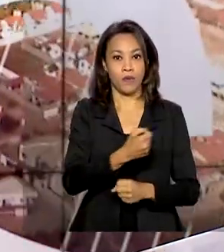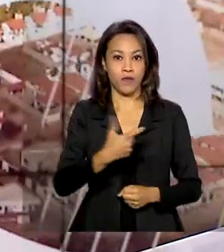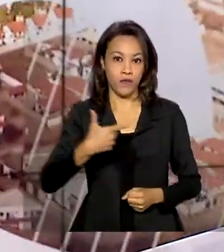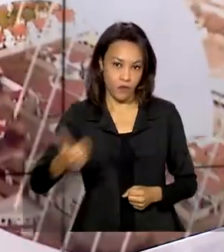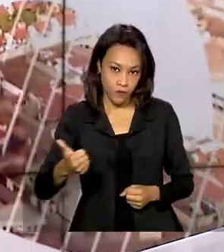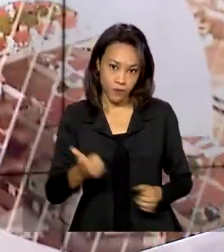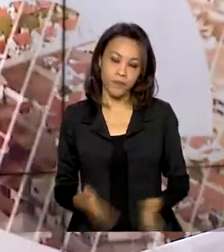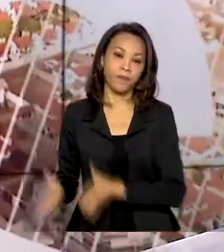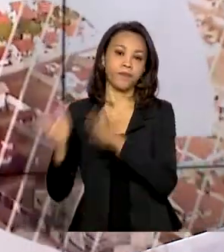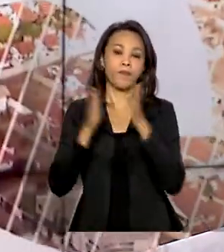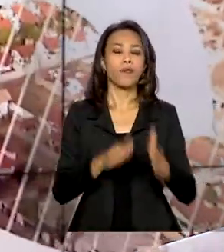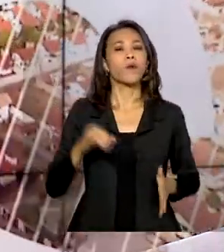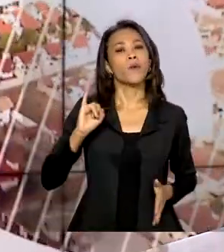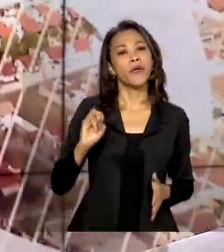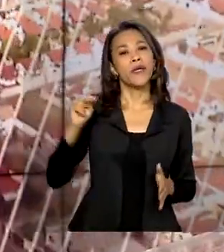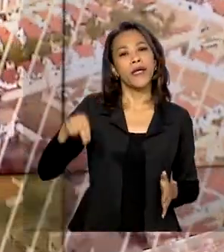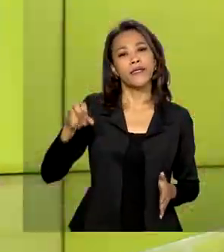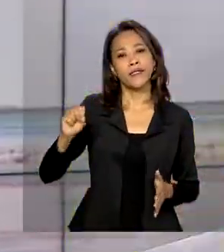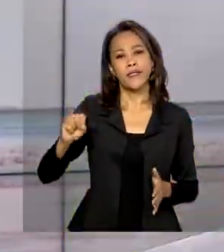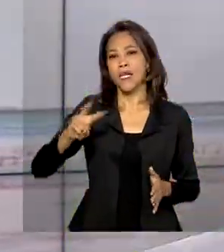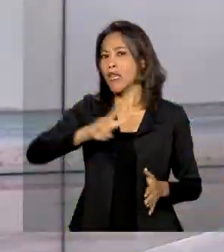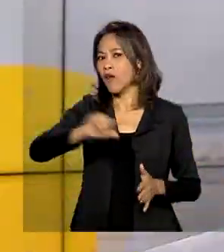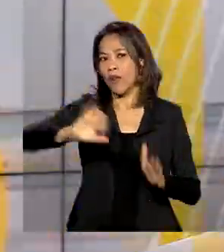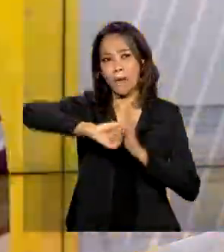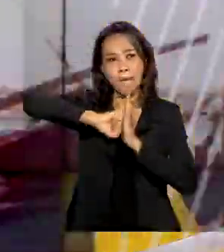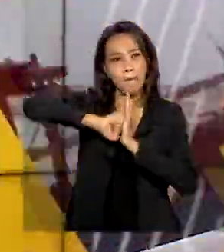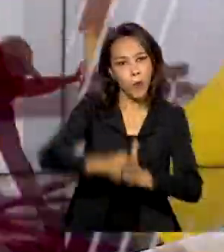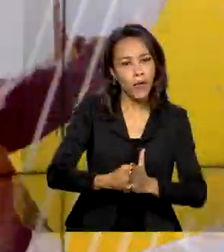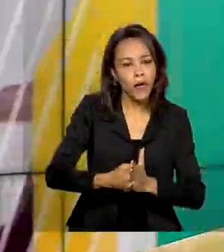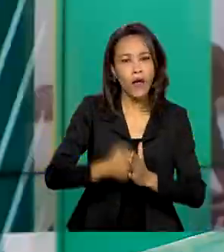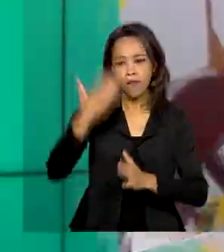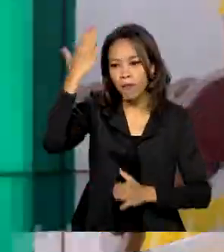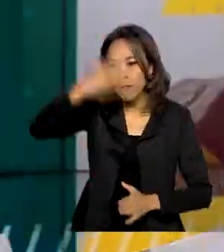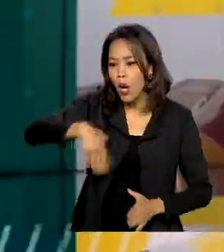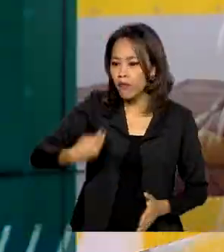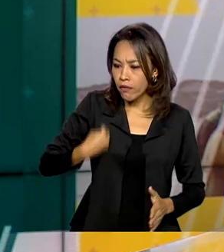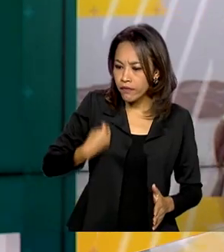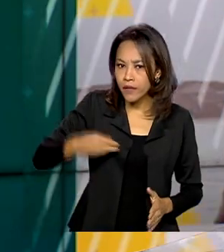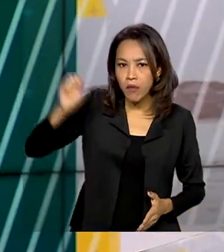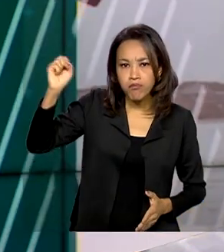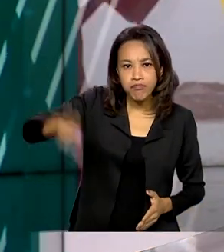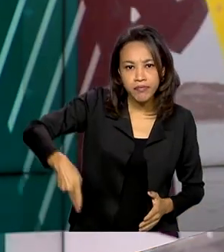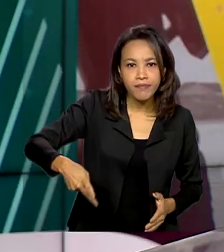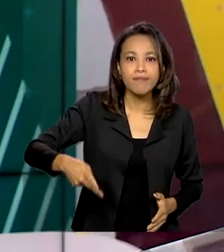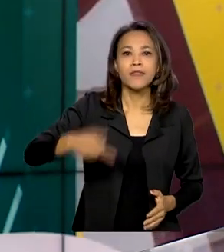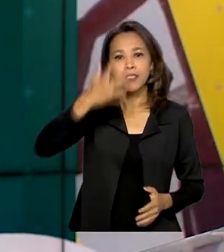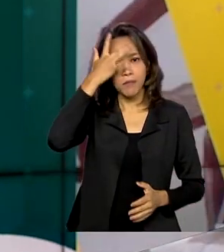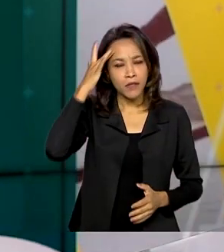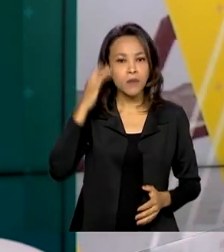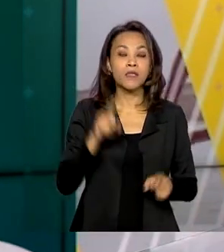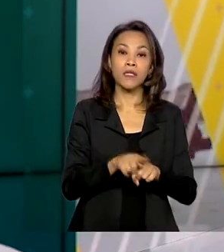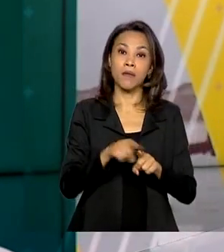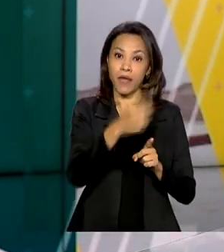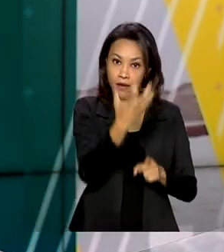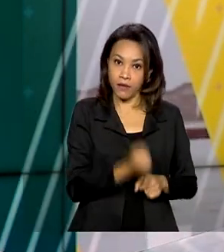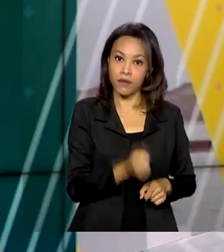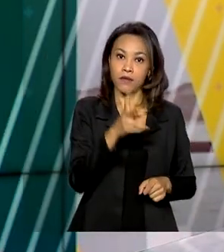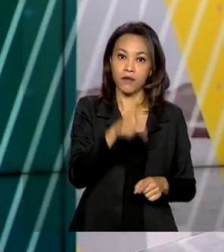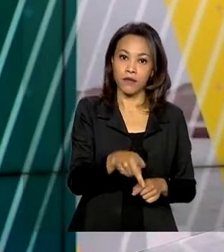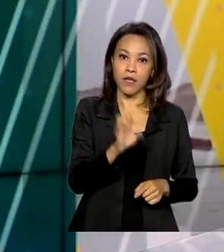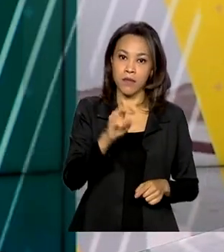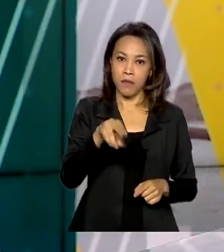e o INSS não vai bloquear benefícios por falta de prova de vida de aposentados e pensionistas até o fim do ano